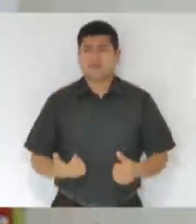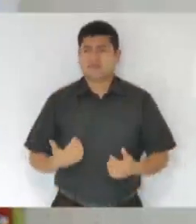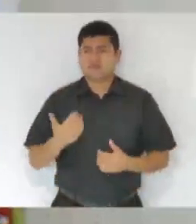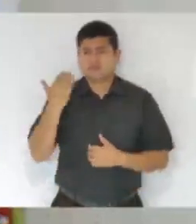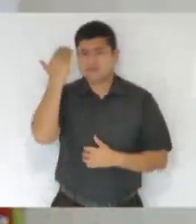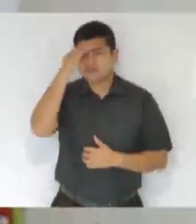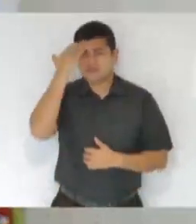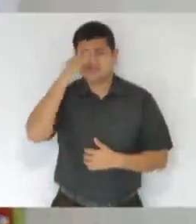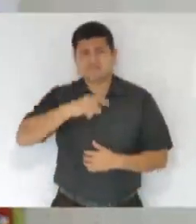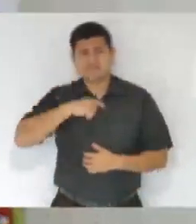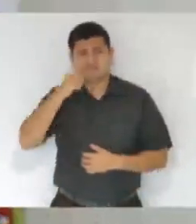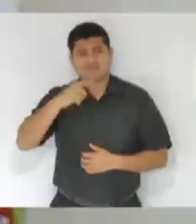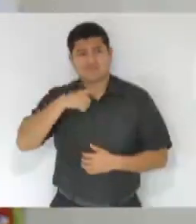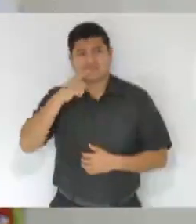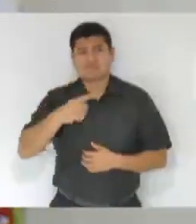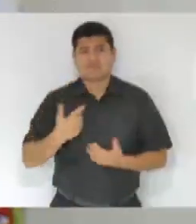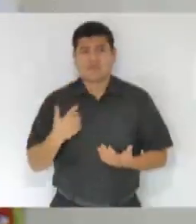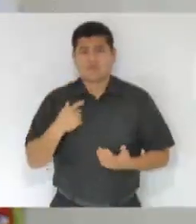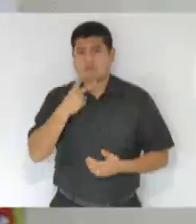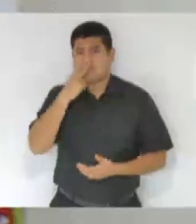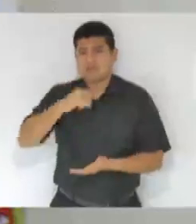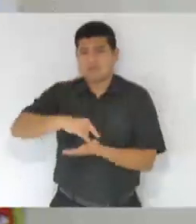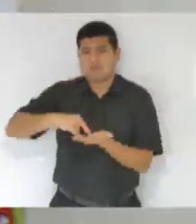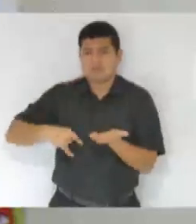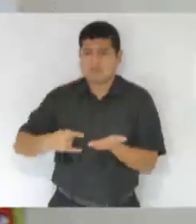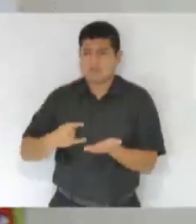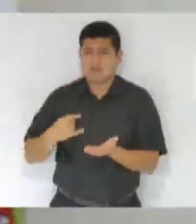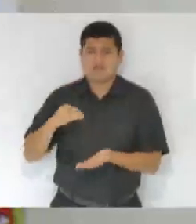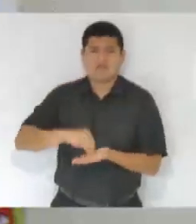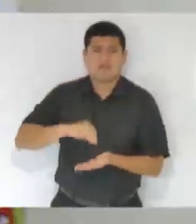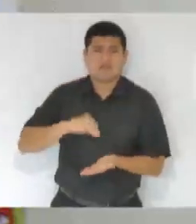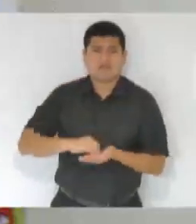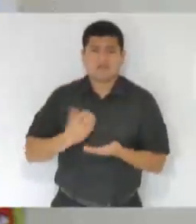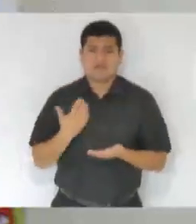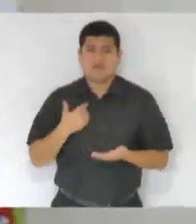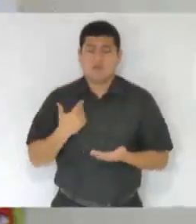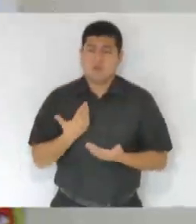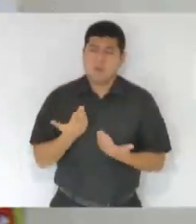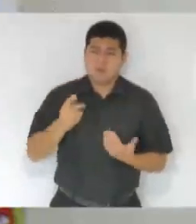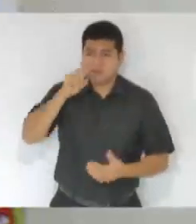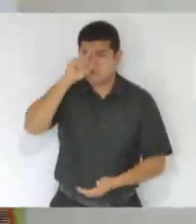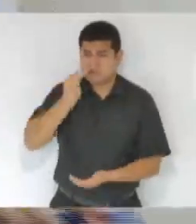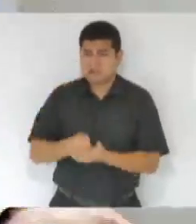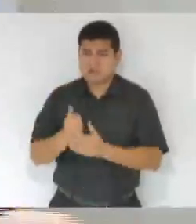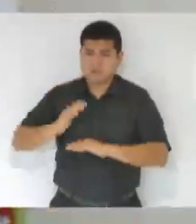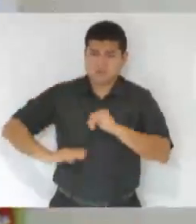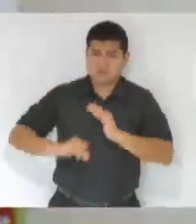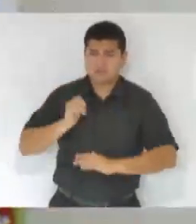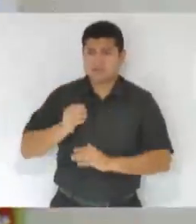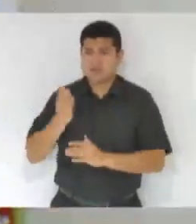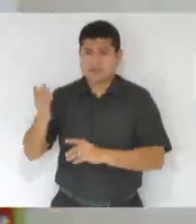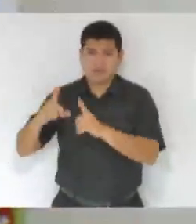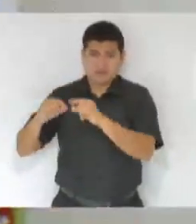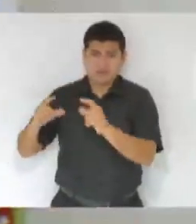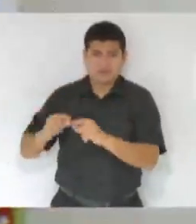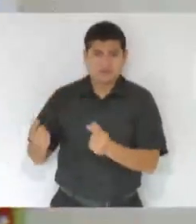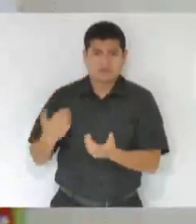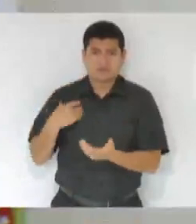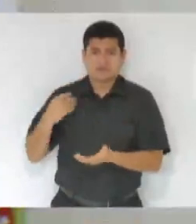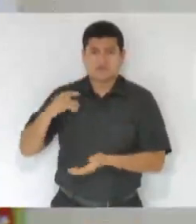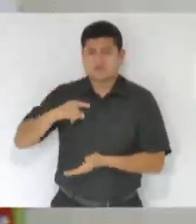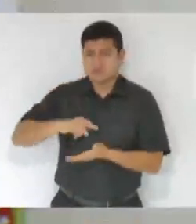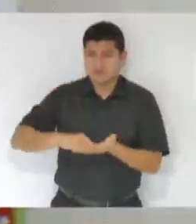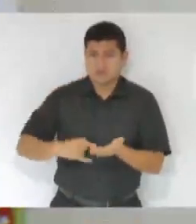Né? Parece que foi algum documento a menos, alguma ação a menos nossa lá em Brasília que nos faz uma redução do porte